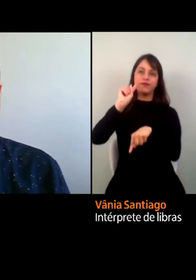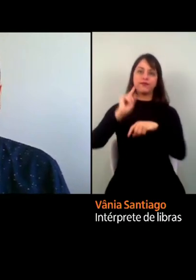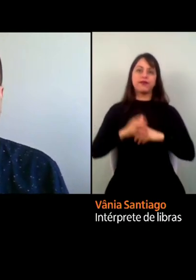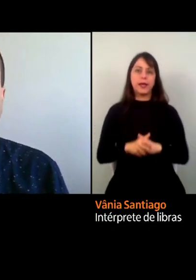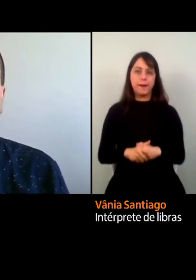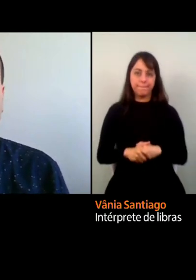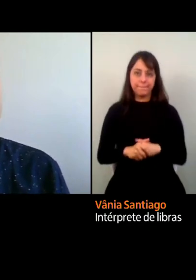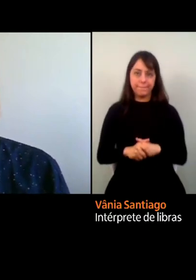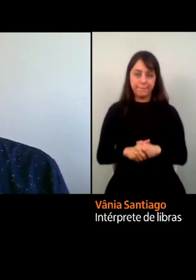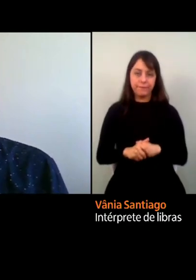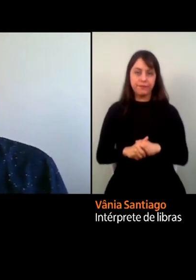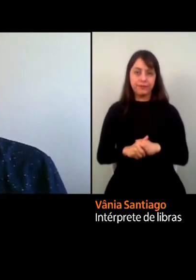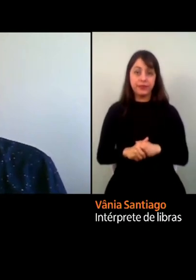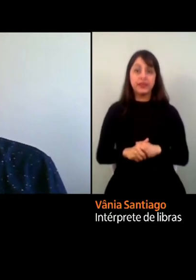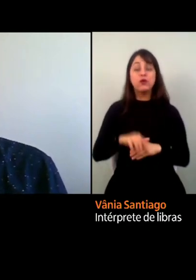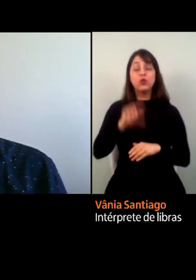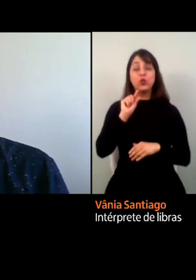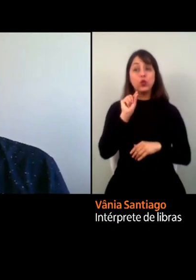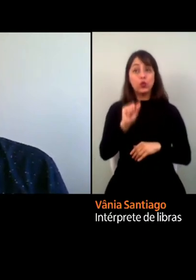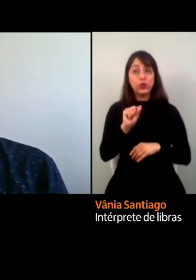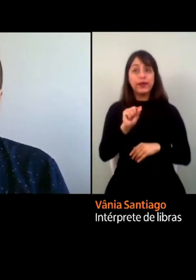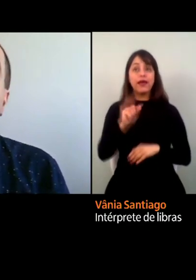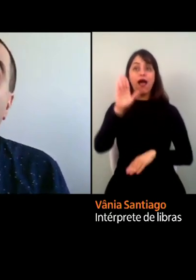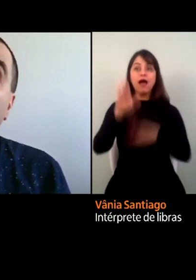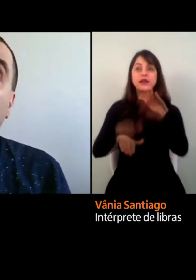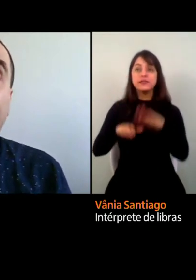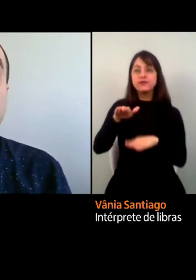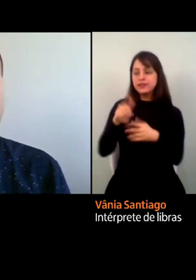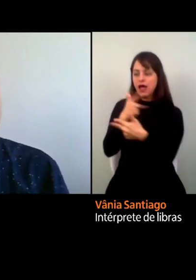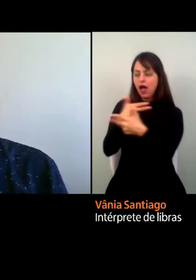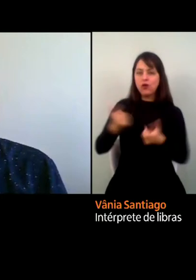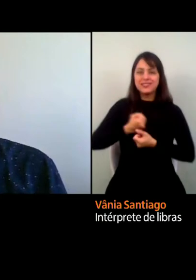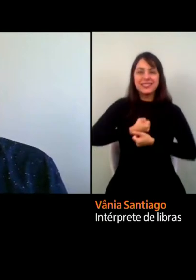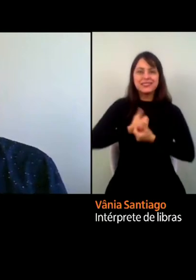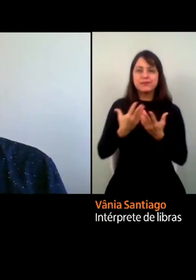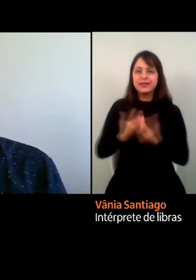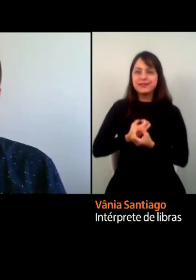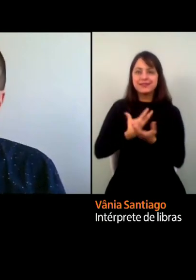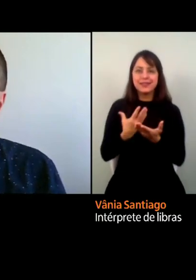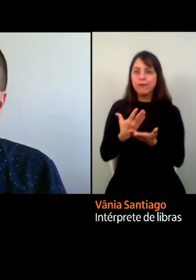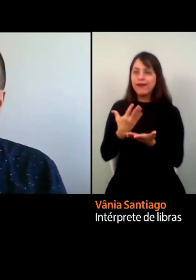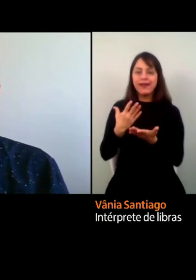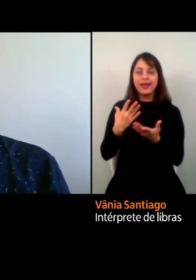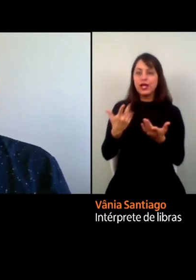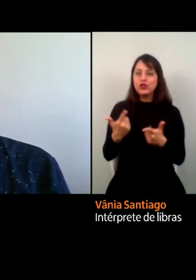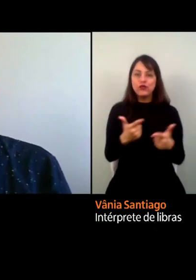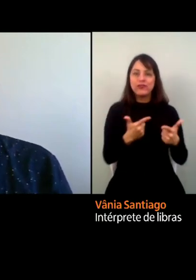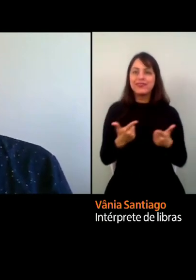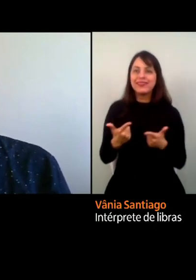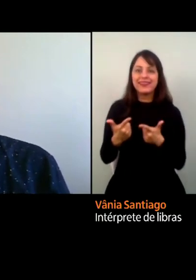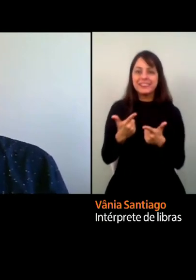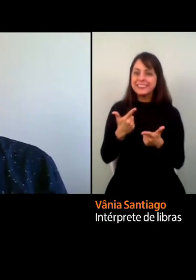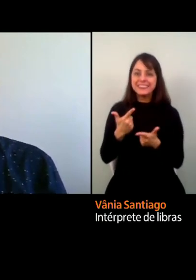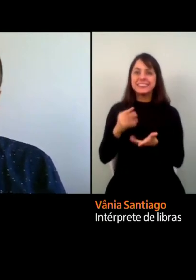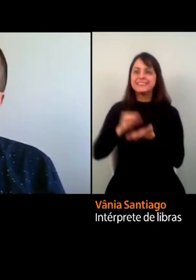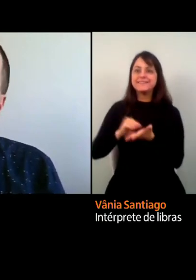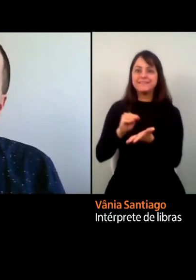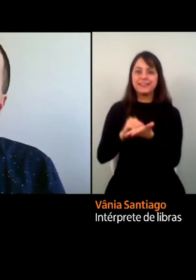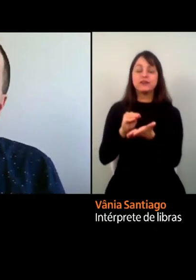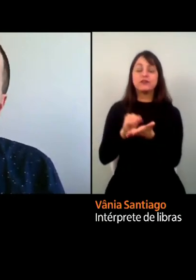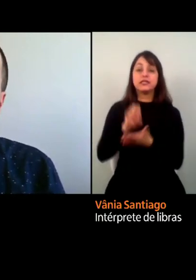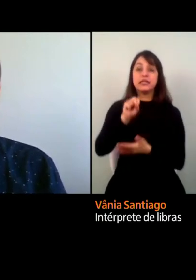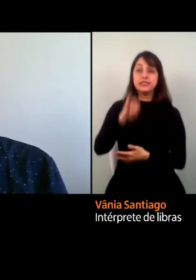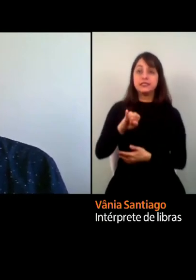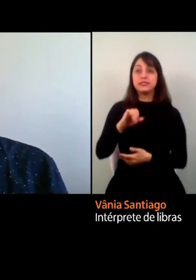de expressão atinge a obsolescência. Segundo Chris Marker e Alain René, quando homens e